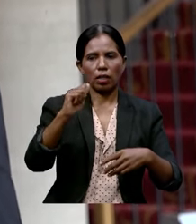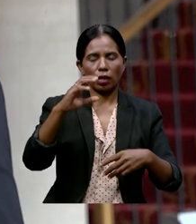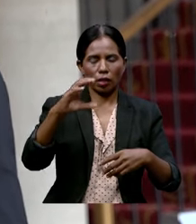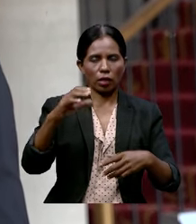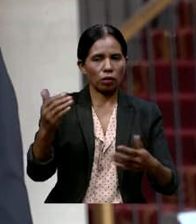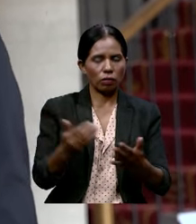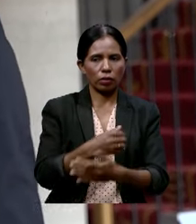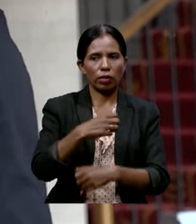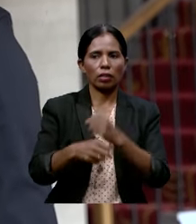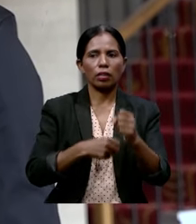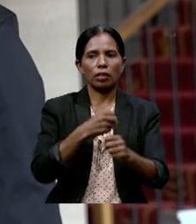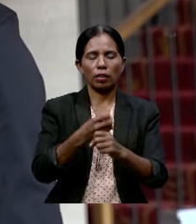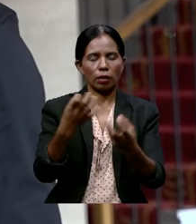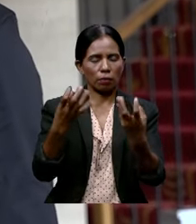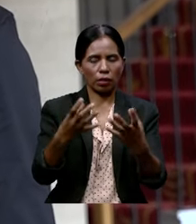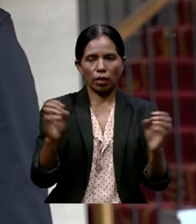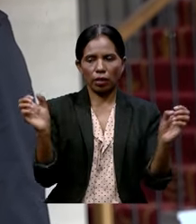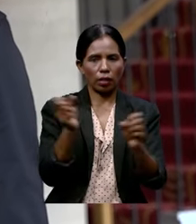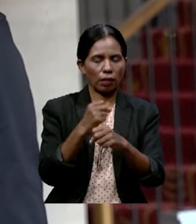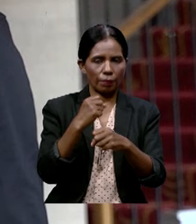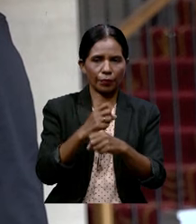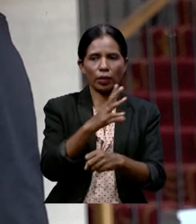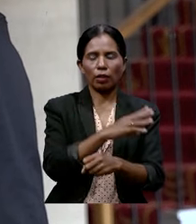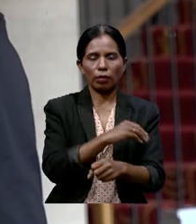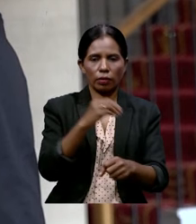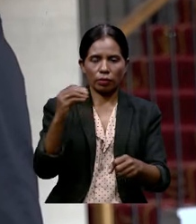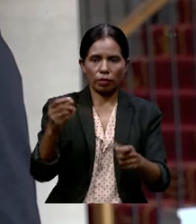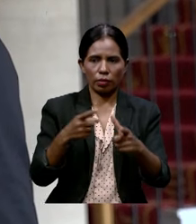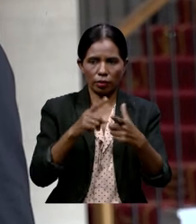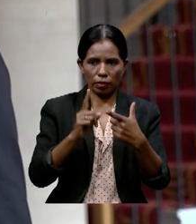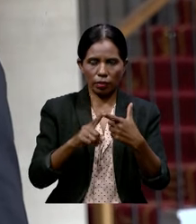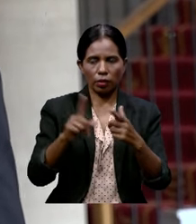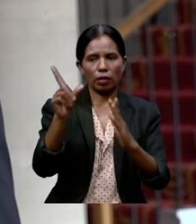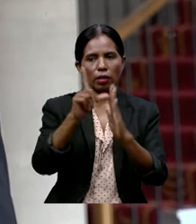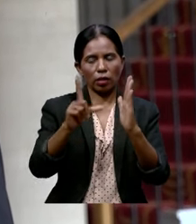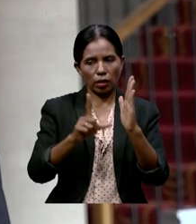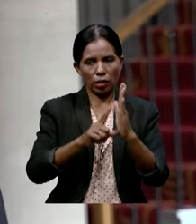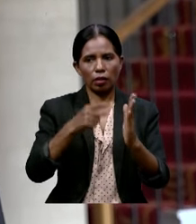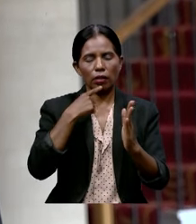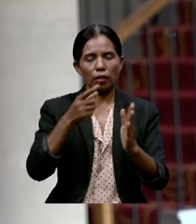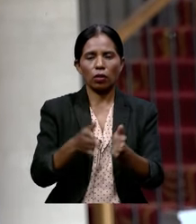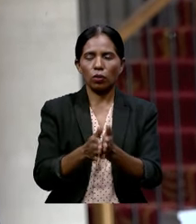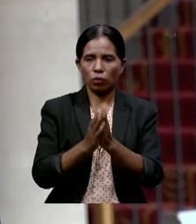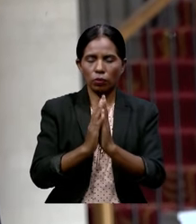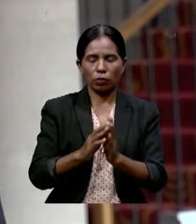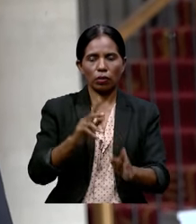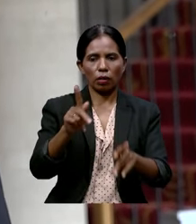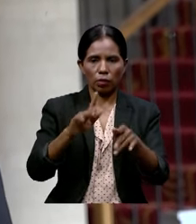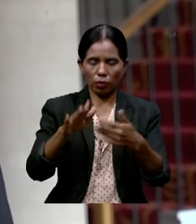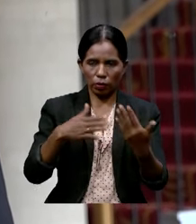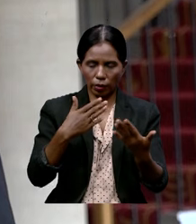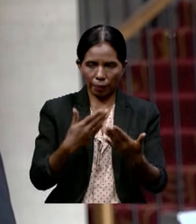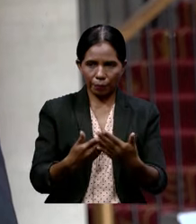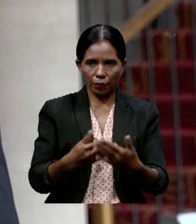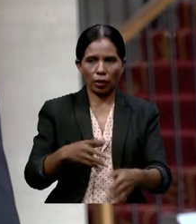conseguiram ne tinha um barra que experiência nela e no mos ia ia lei ne rasa que ata exige candidatura ser e